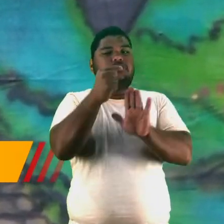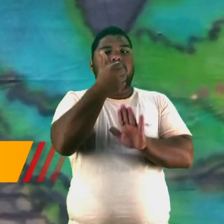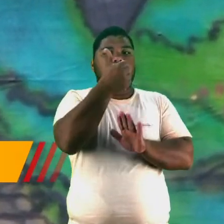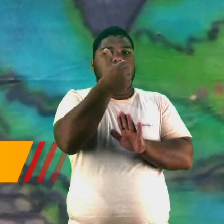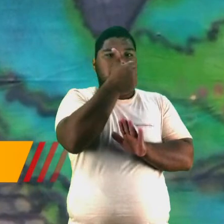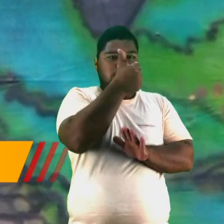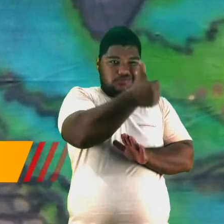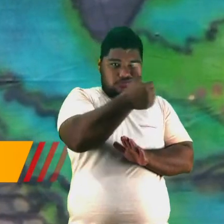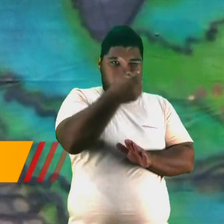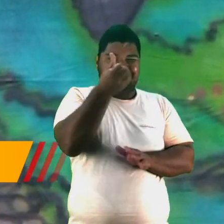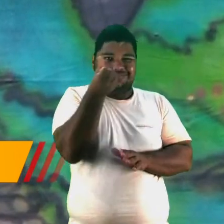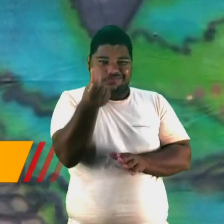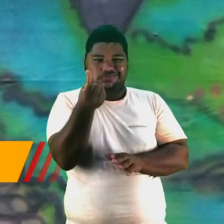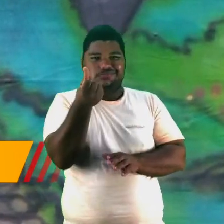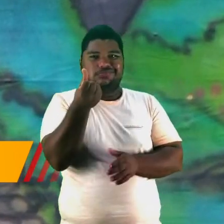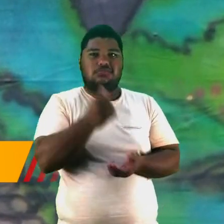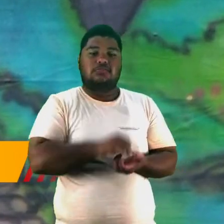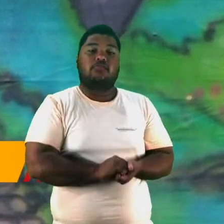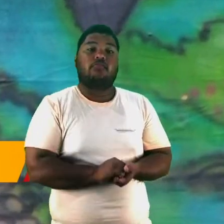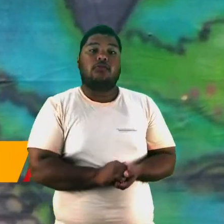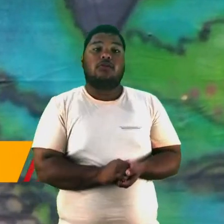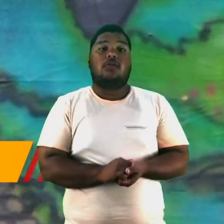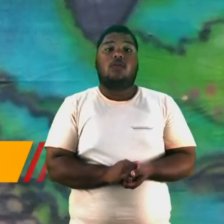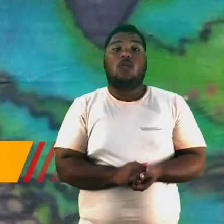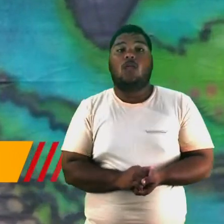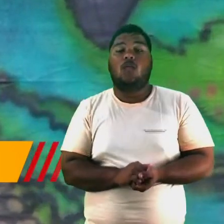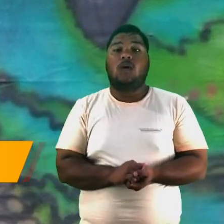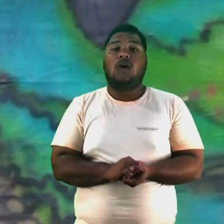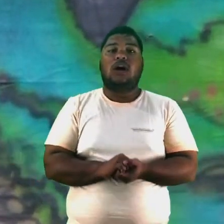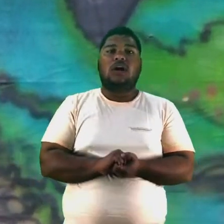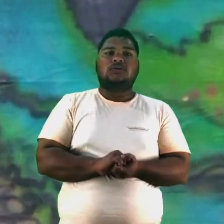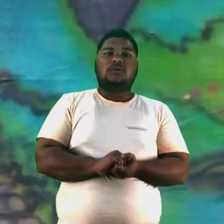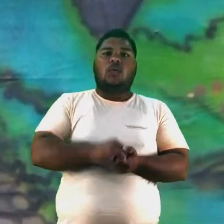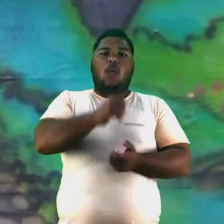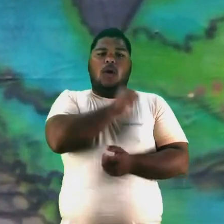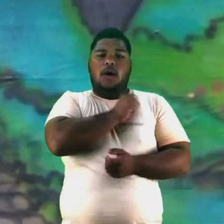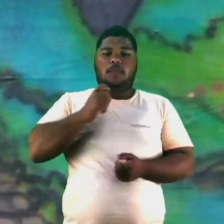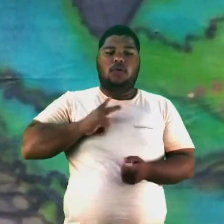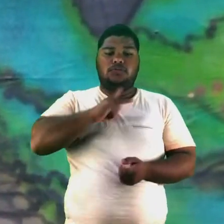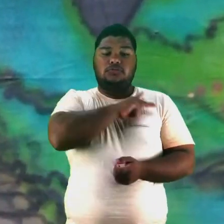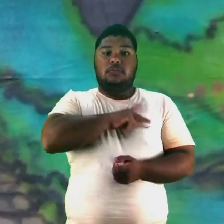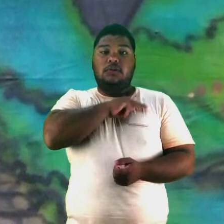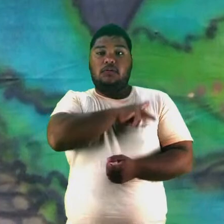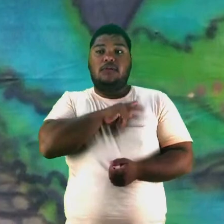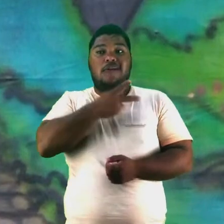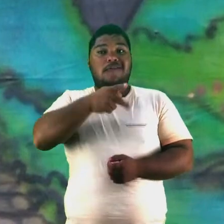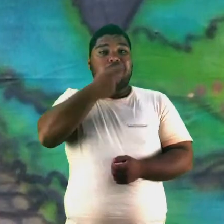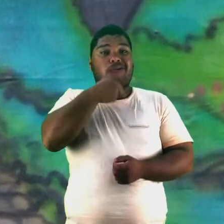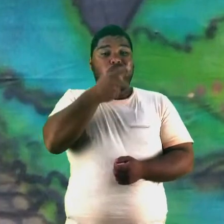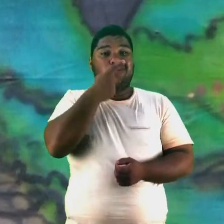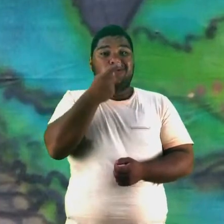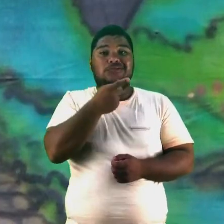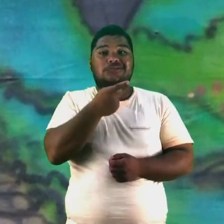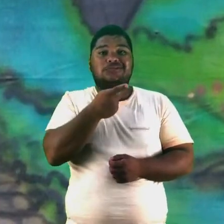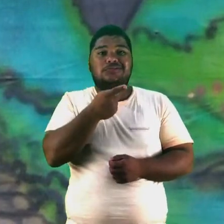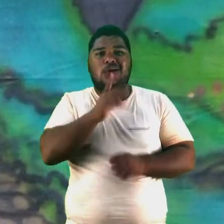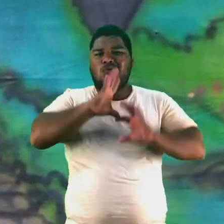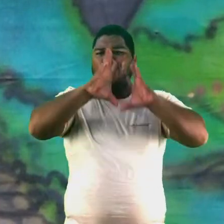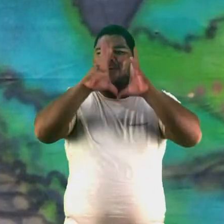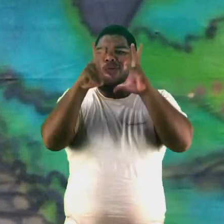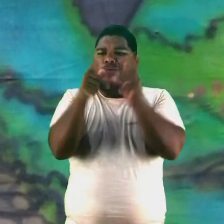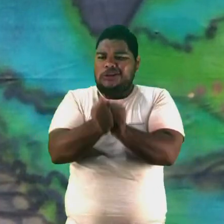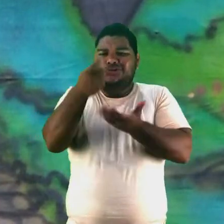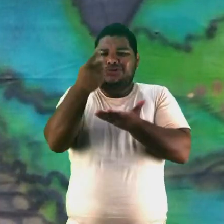quando o apóstolo Paulo diz assim: toda Escritura é inspirada por